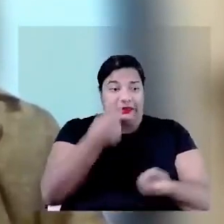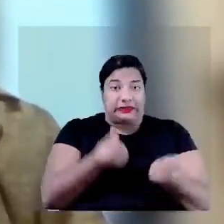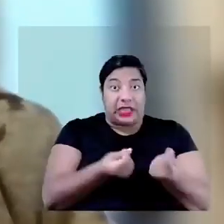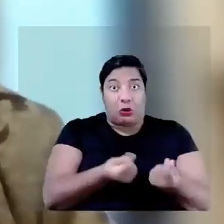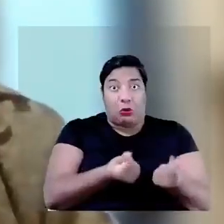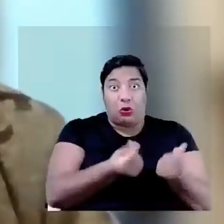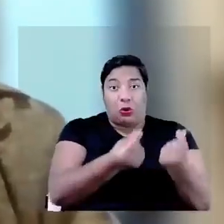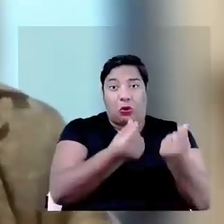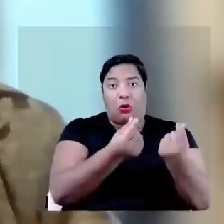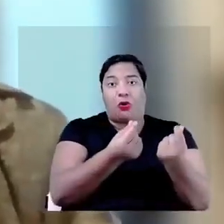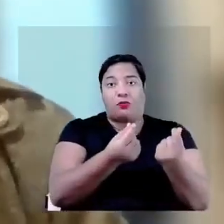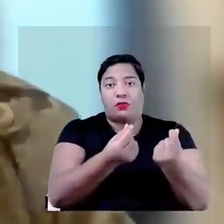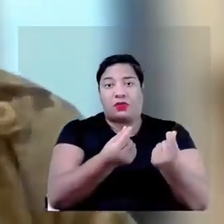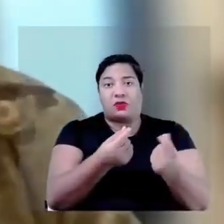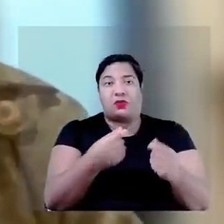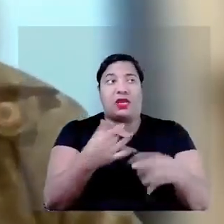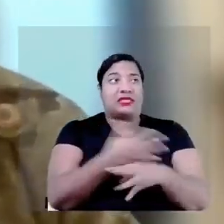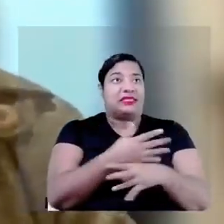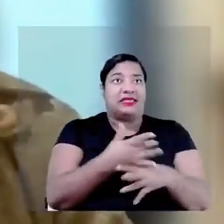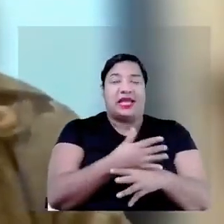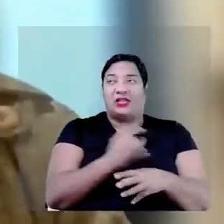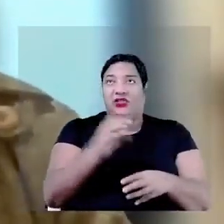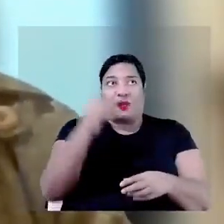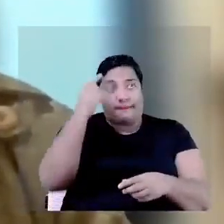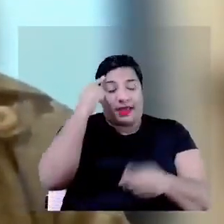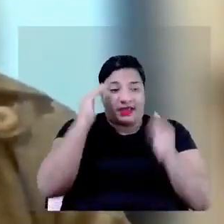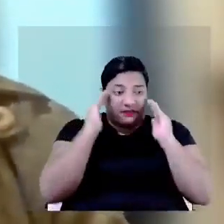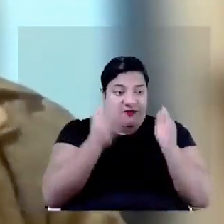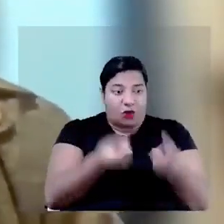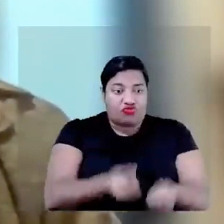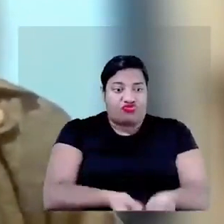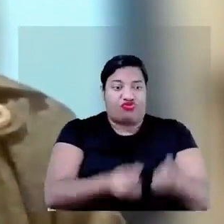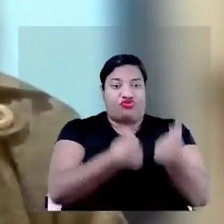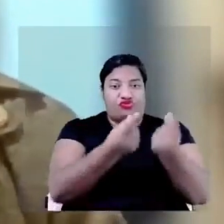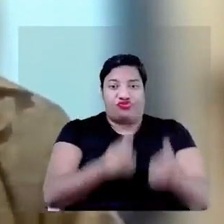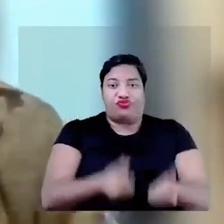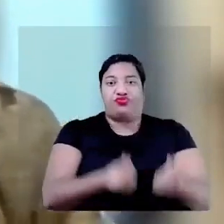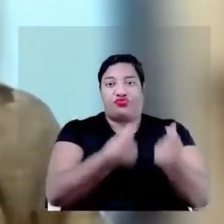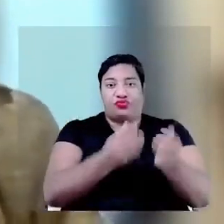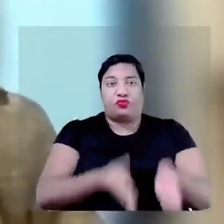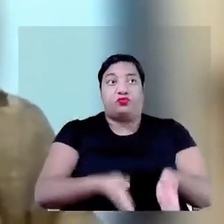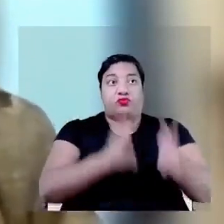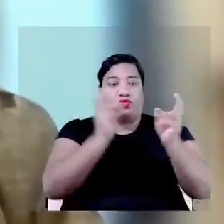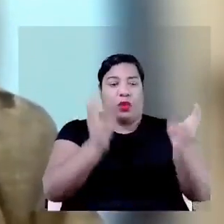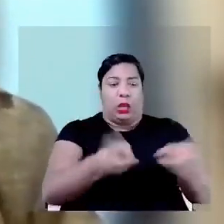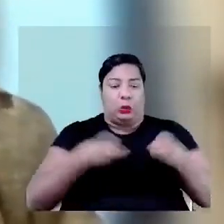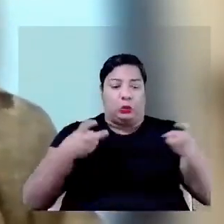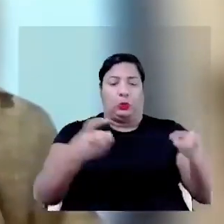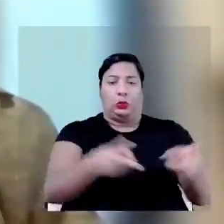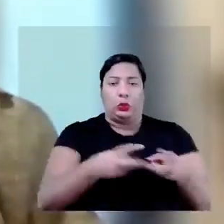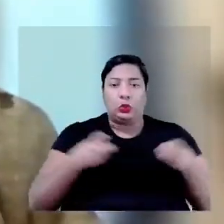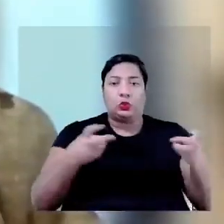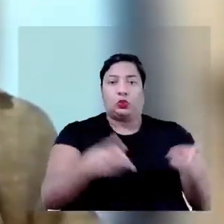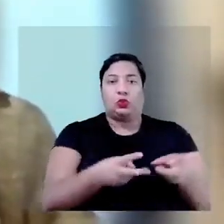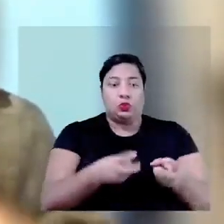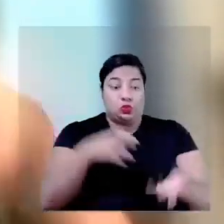uma mercadoria e que está interessado só no lucro nas áreas centrais, né, e